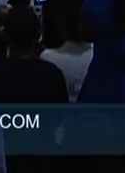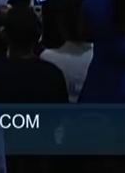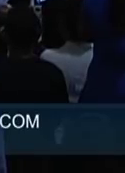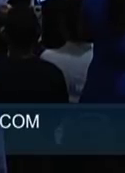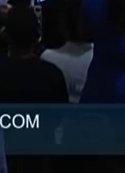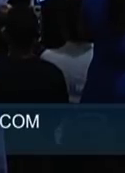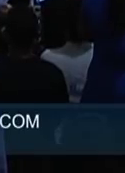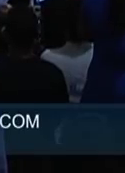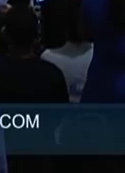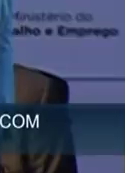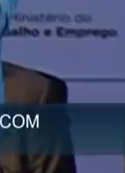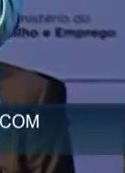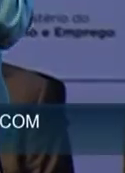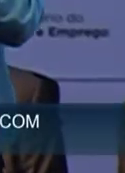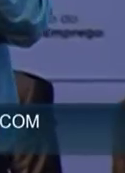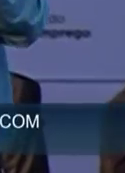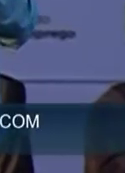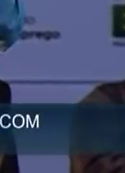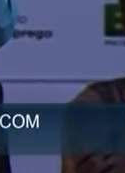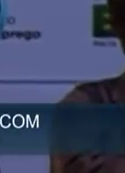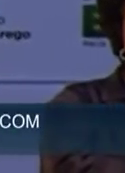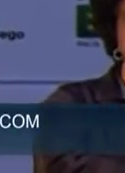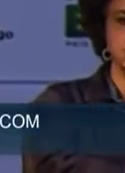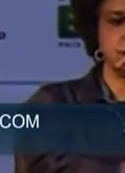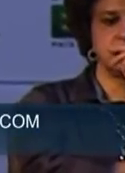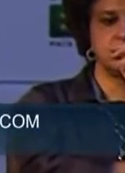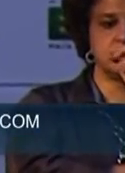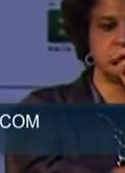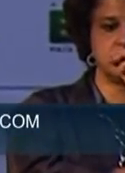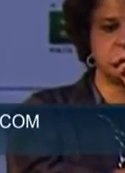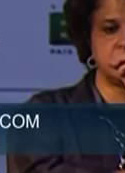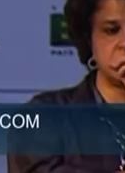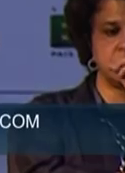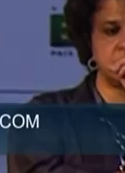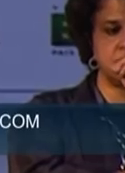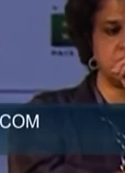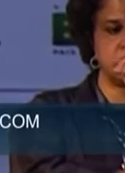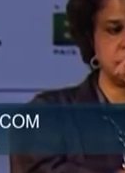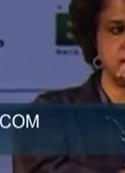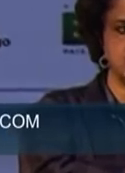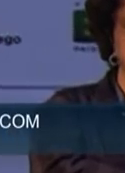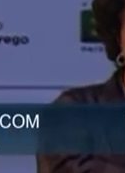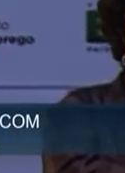mais. E o futuro a Deus pertence.